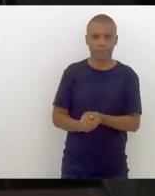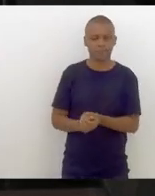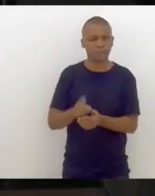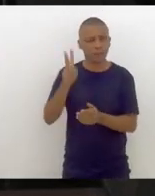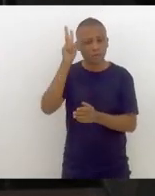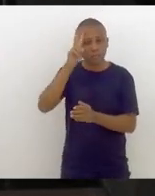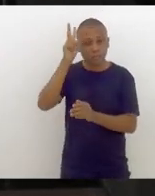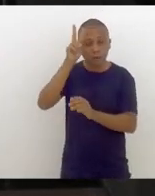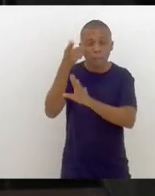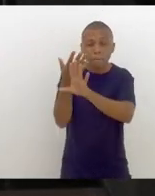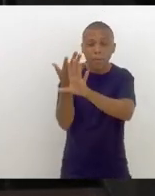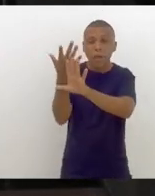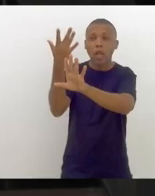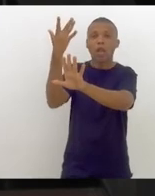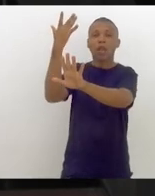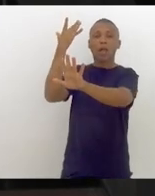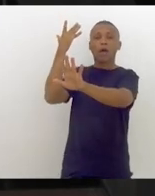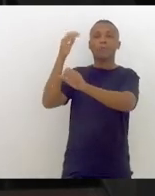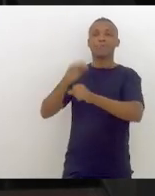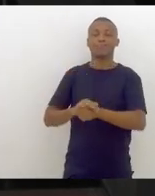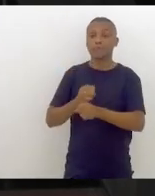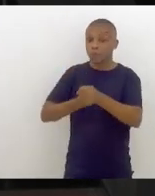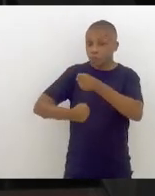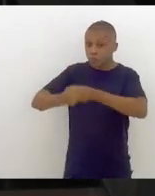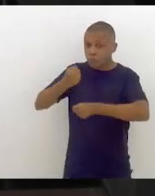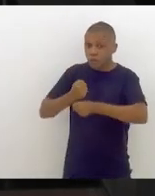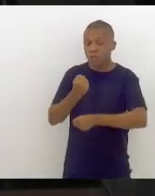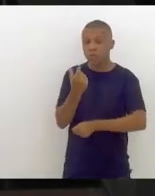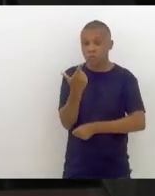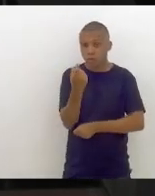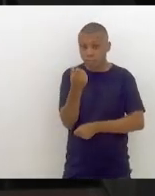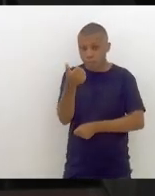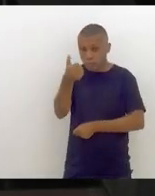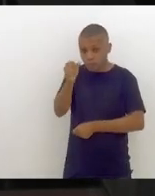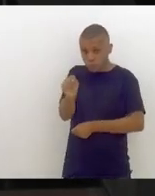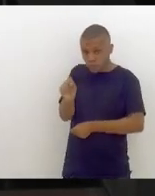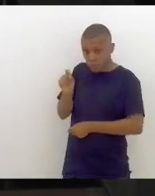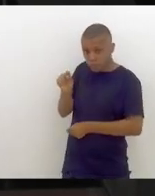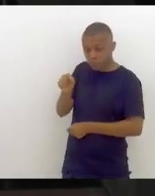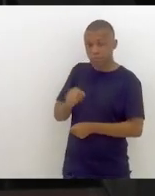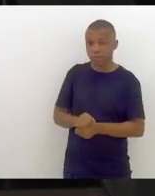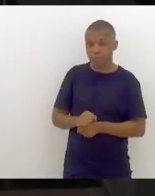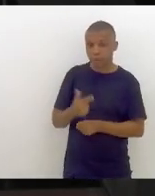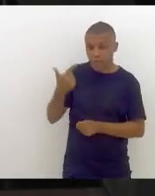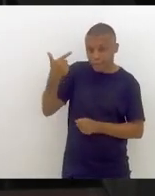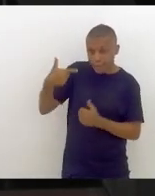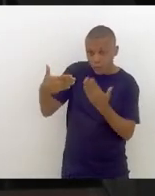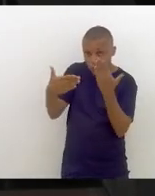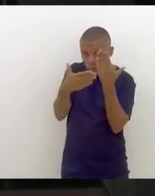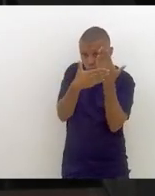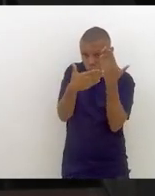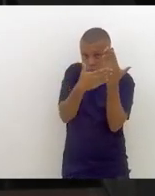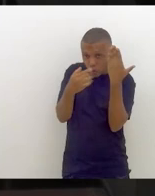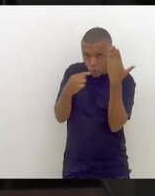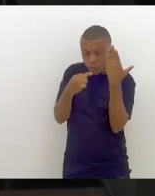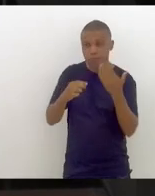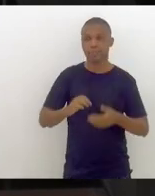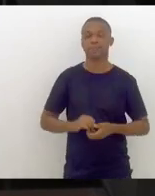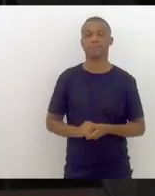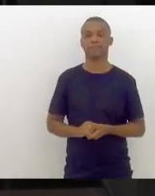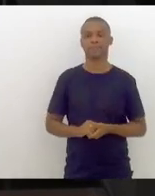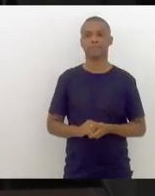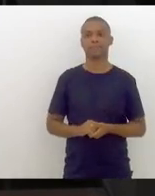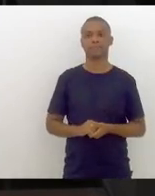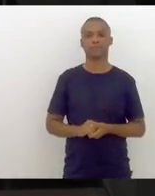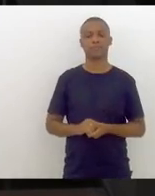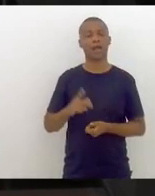senhora Presidente 2018 segundo turno o